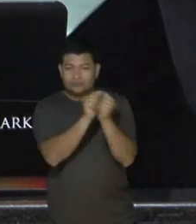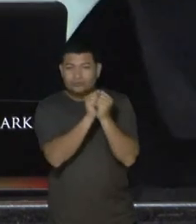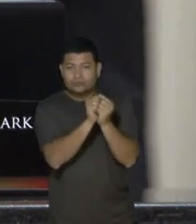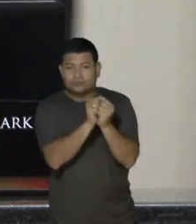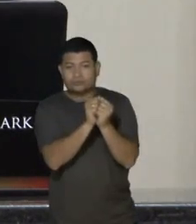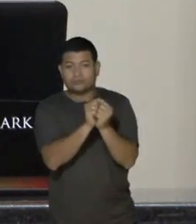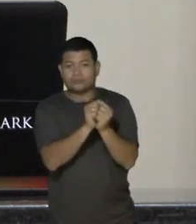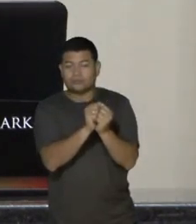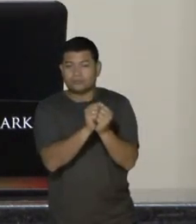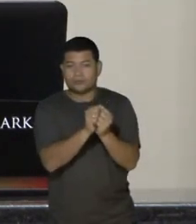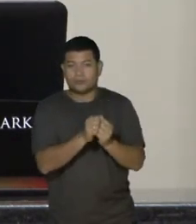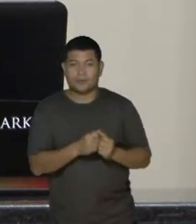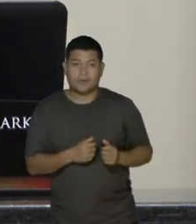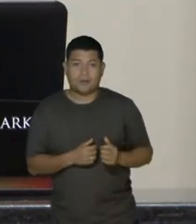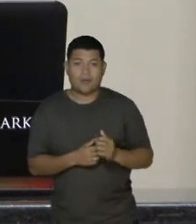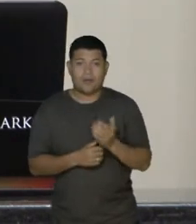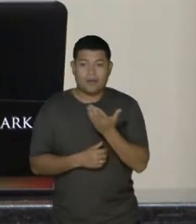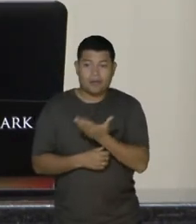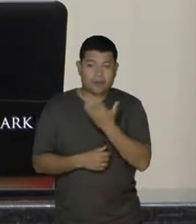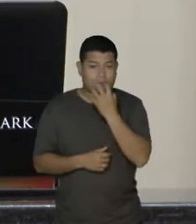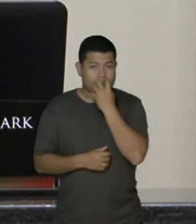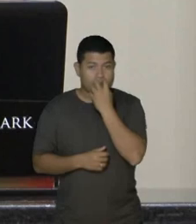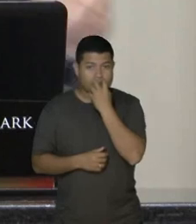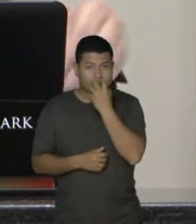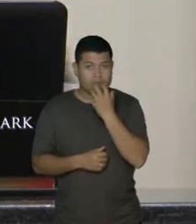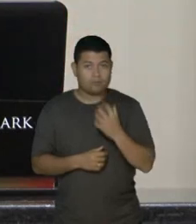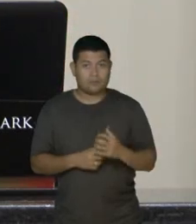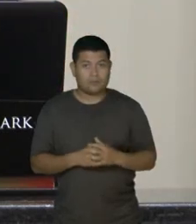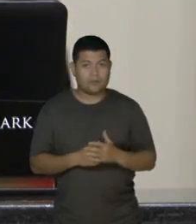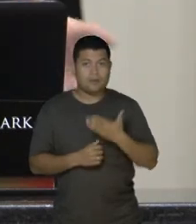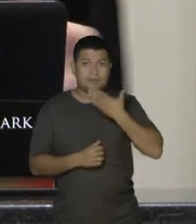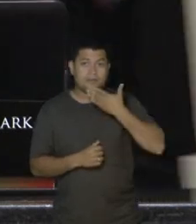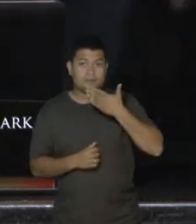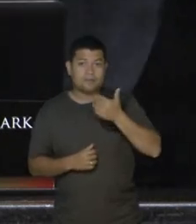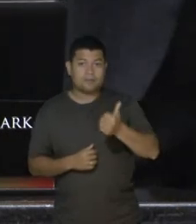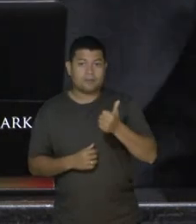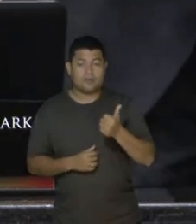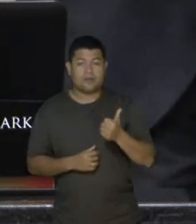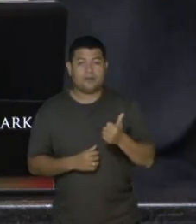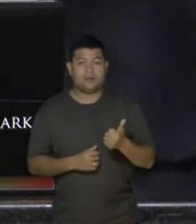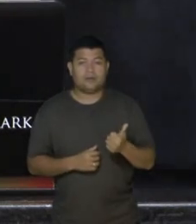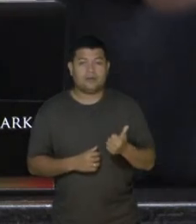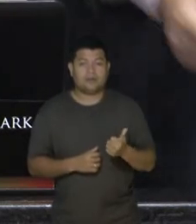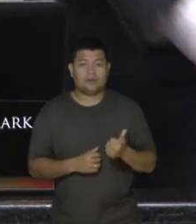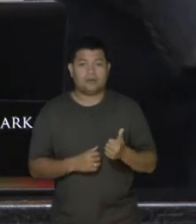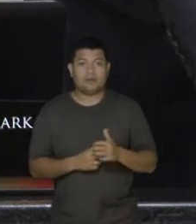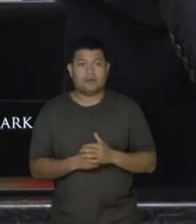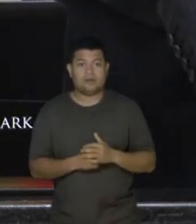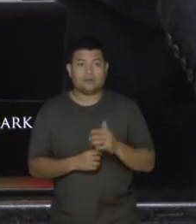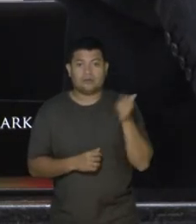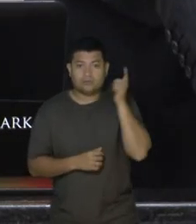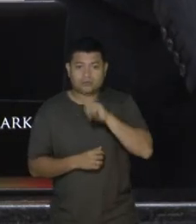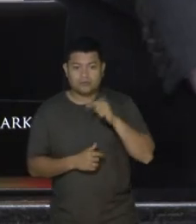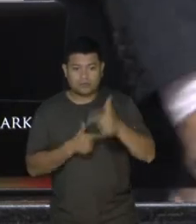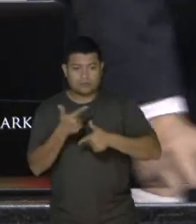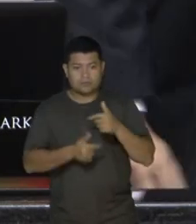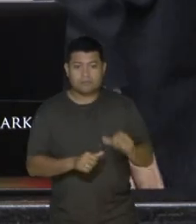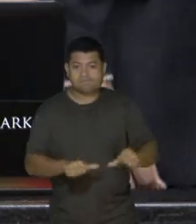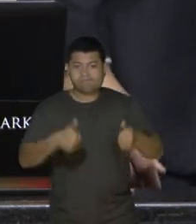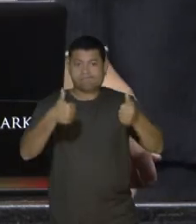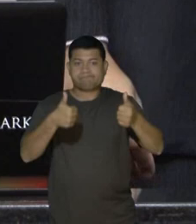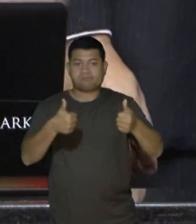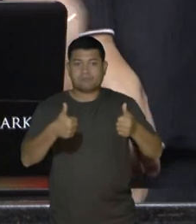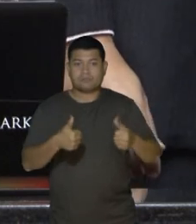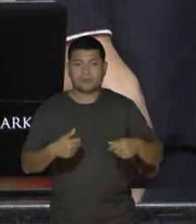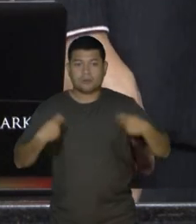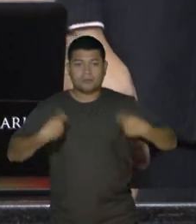fotografia, e para o cão ele ficar melhor e mais, render mais no trabalho, ele precisa